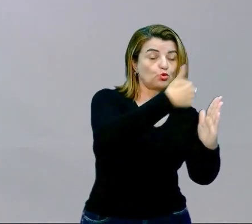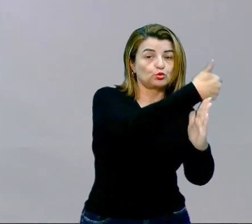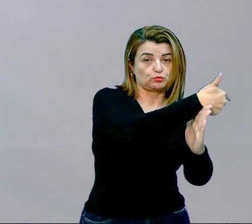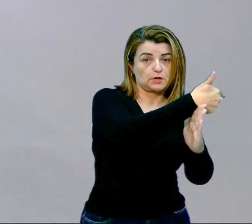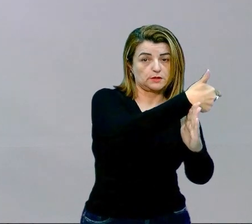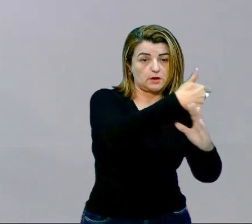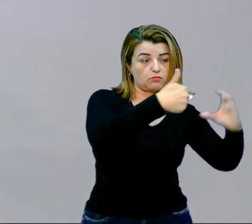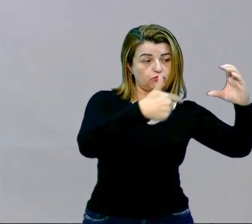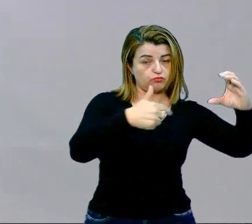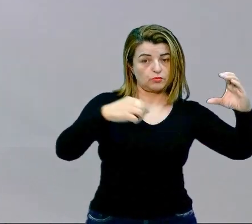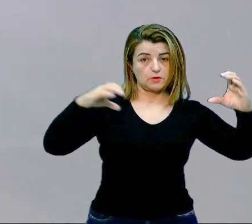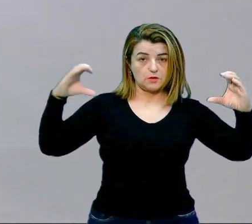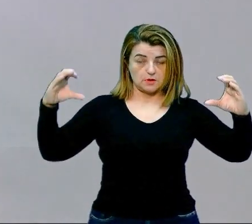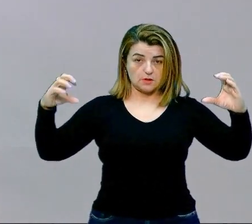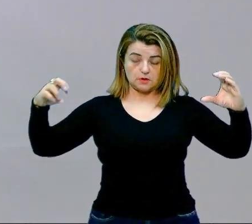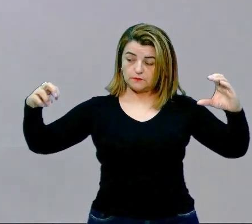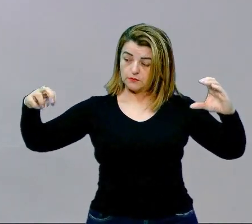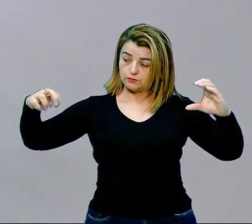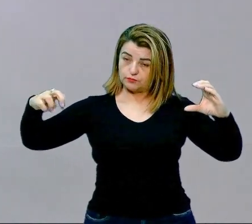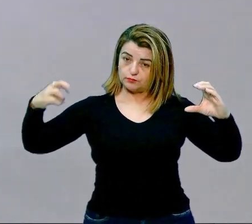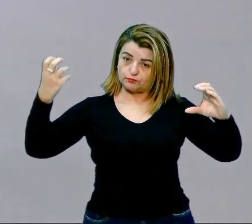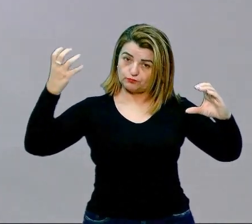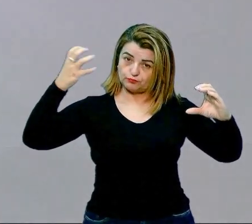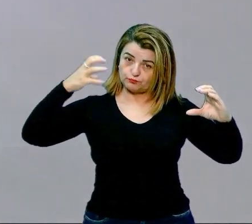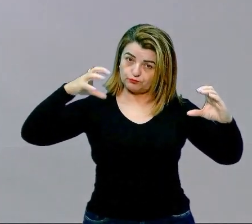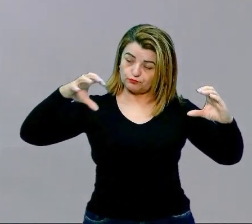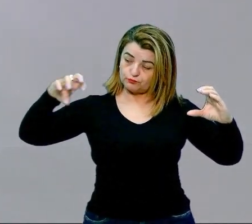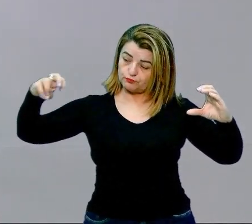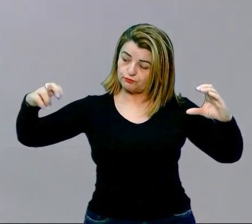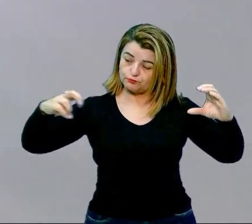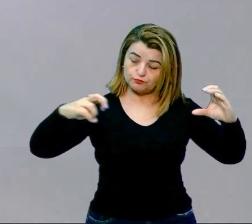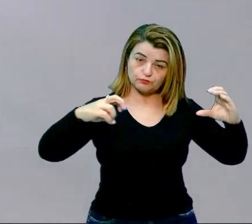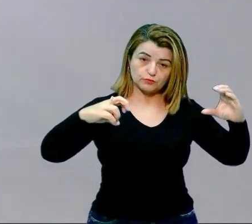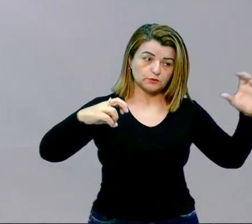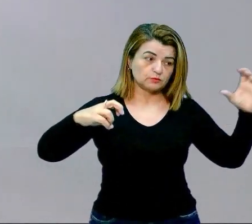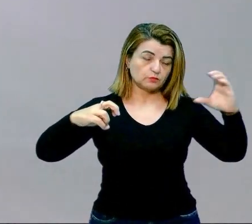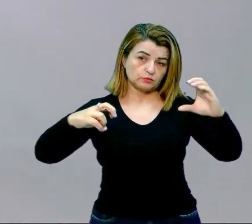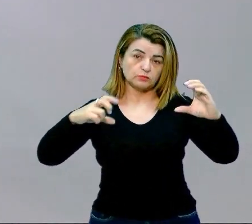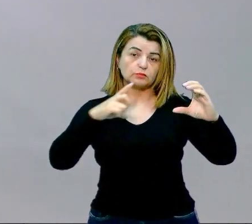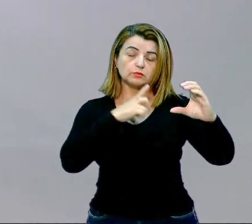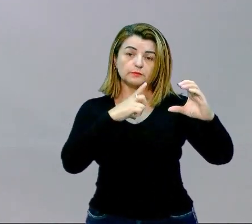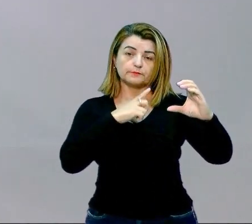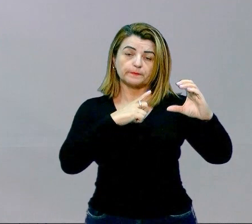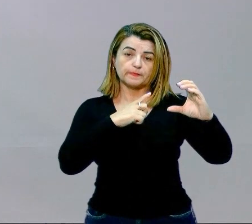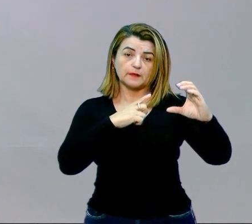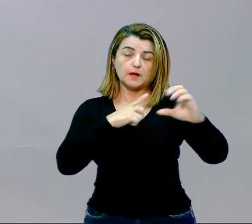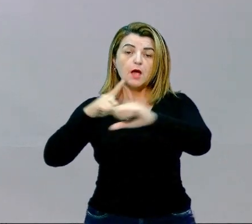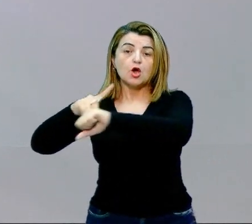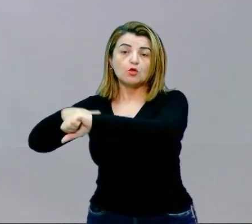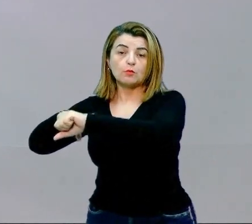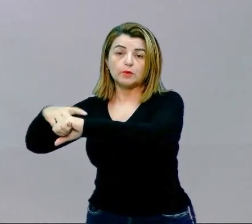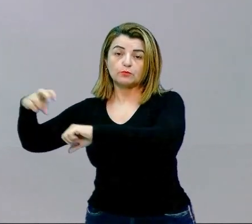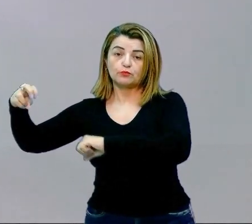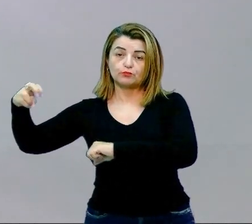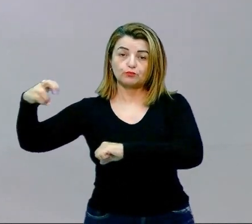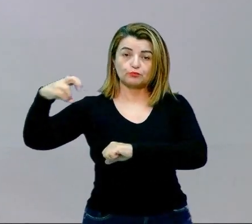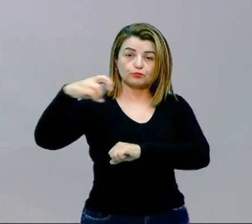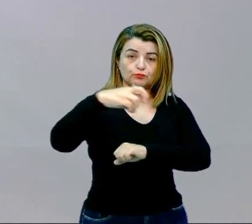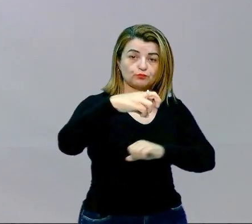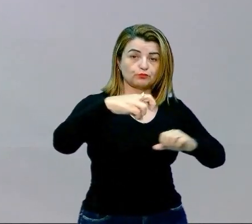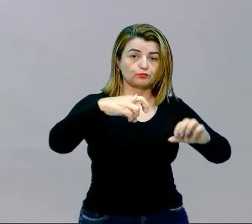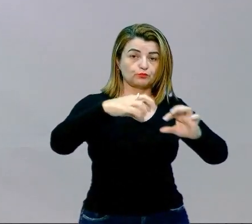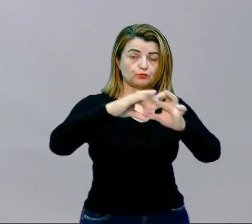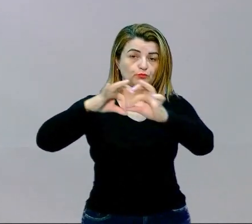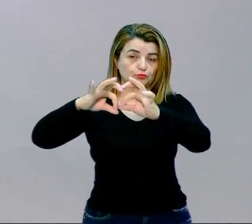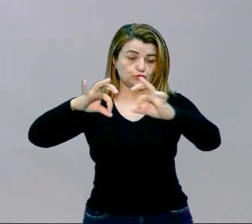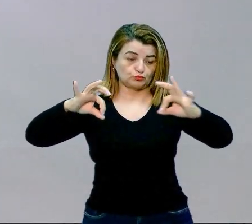radar. Tudo bem? Então a questão está direcionada a isso. Então, No momento que você passa, a tantos